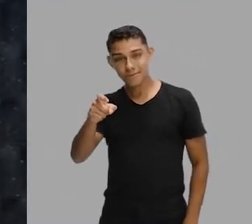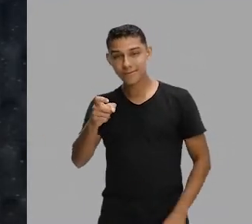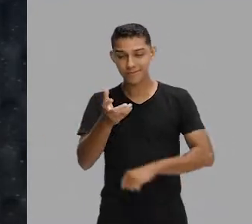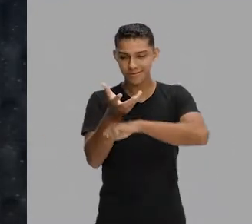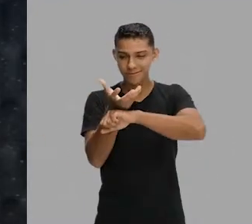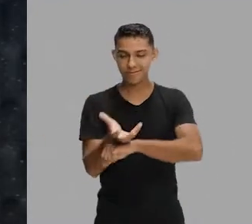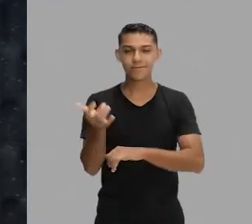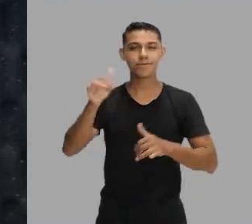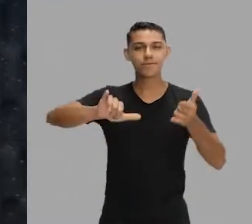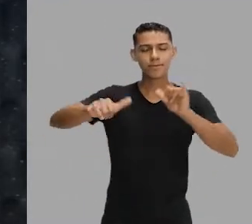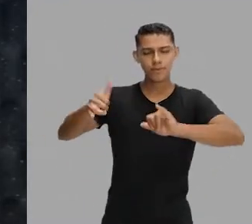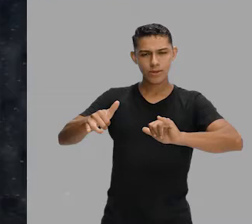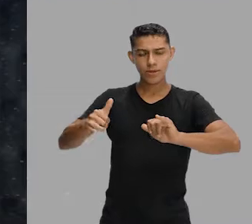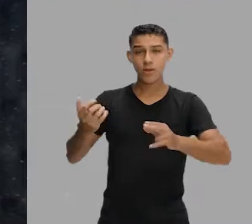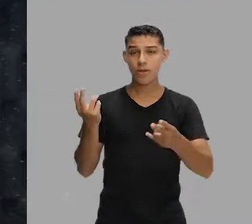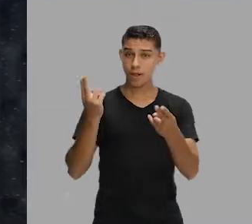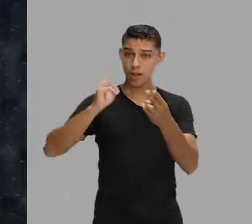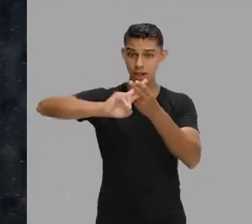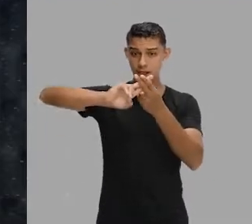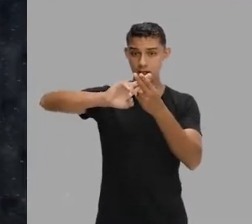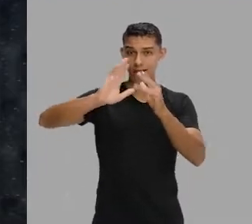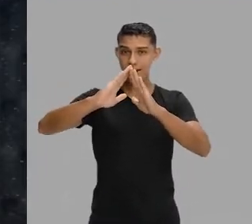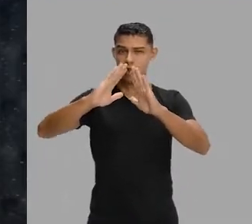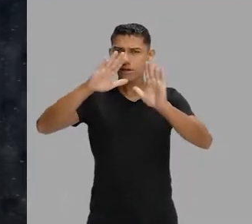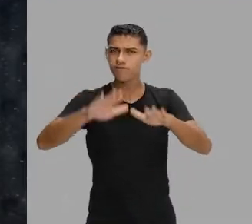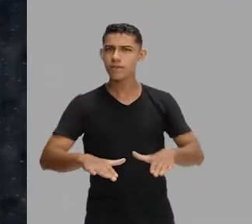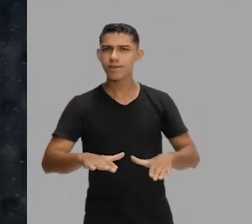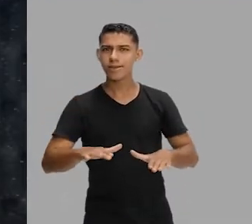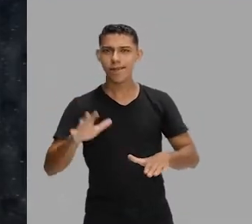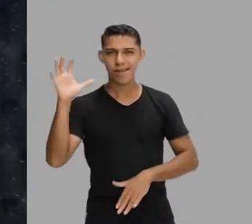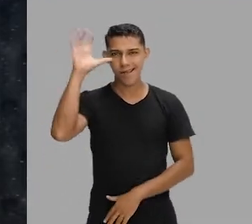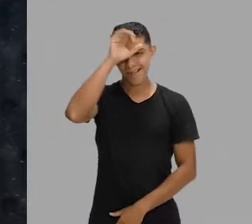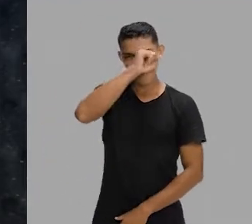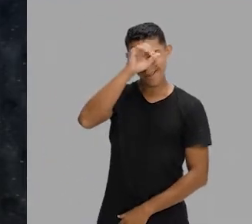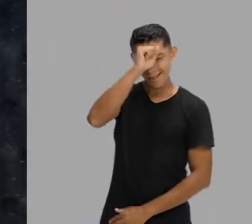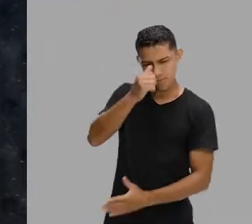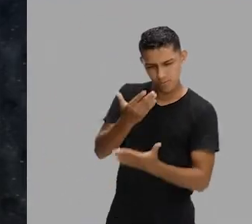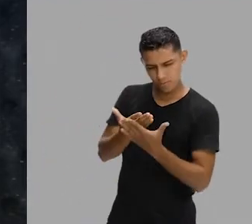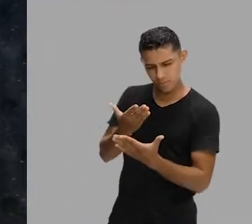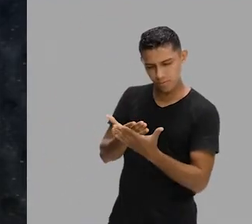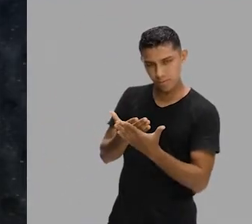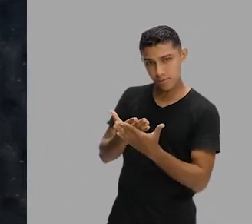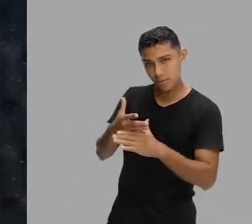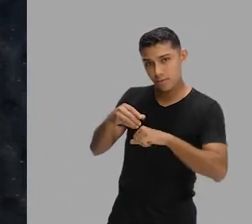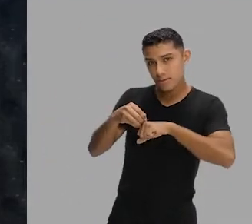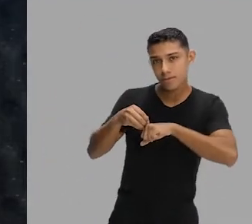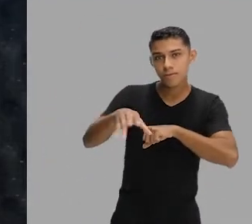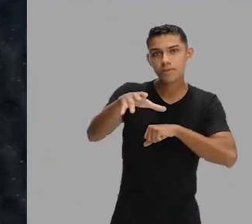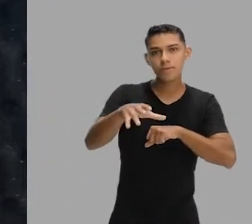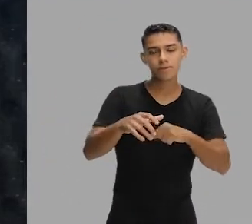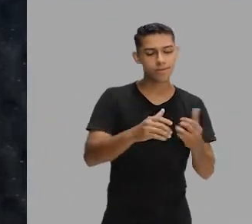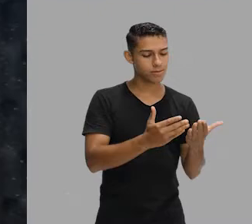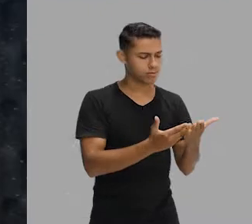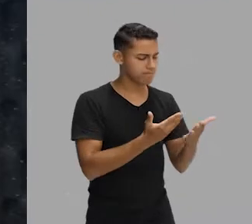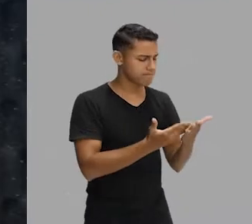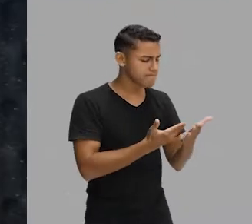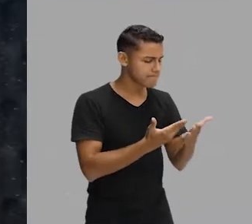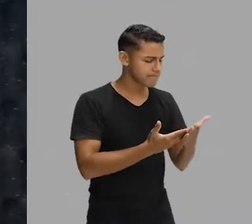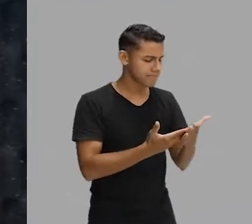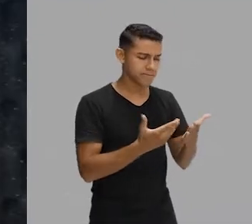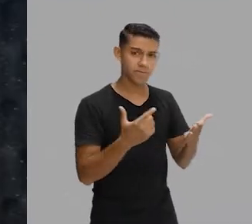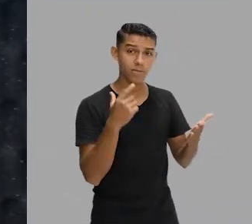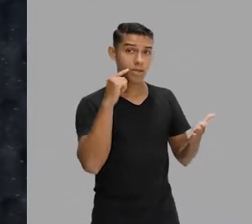Casa Aprendendo, certo? E como primeira dica, pegue o seu caderno, lápis,